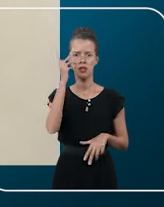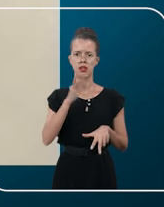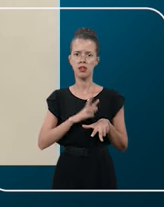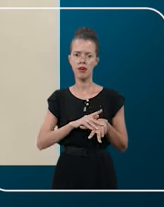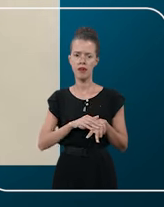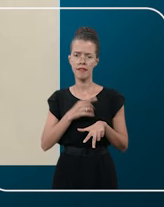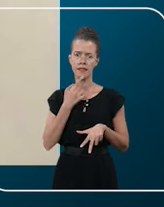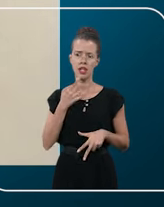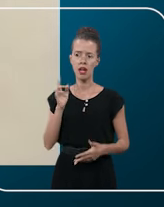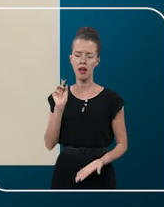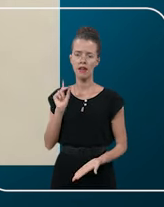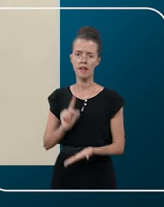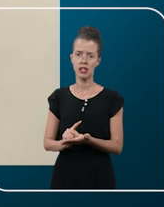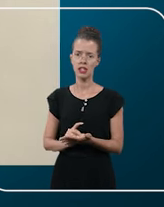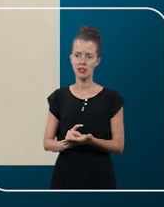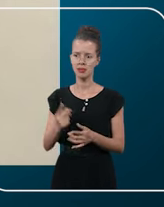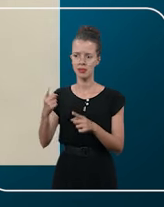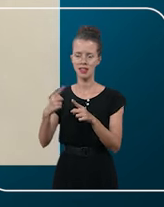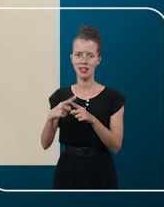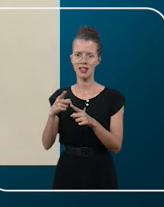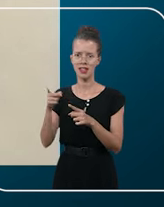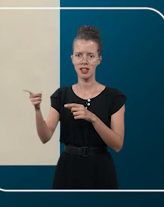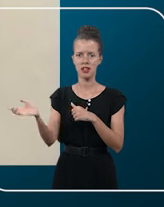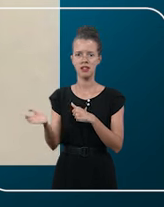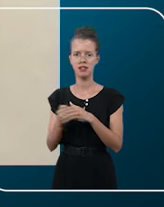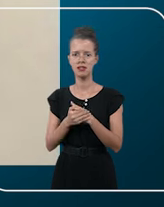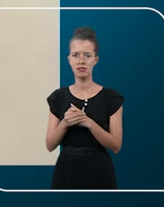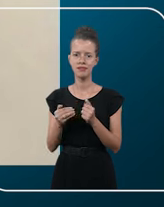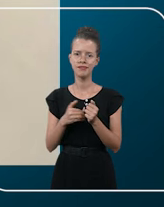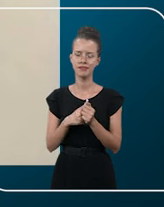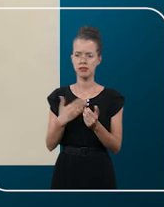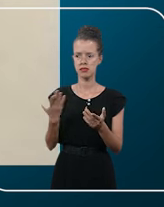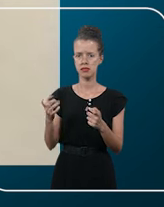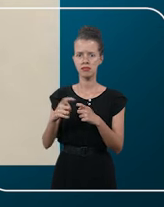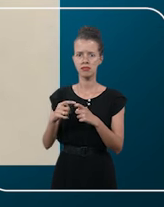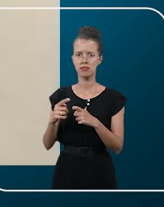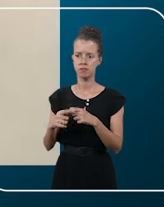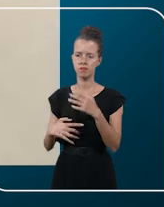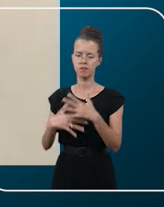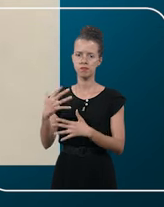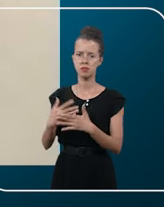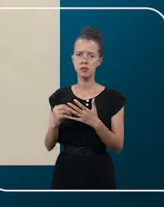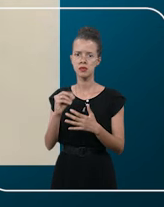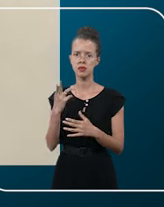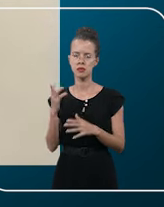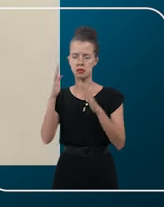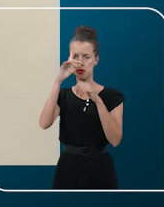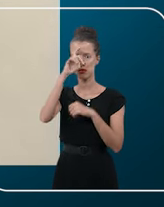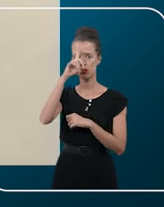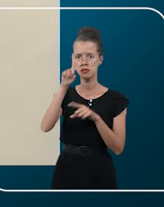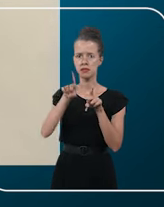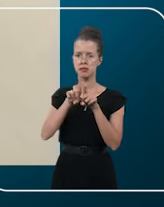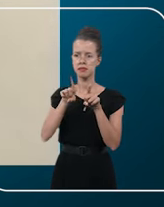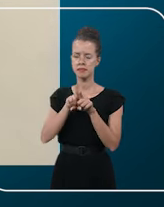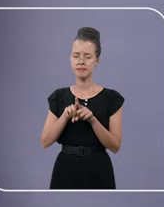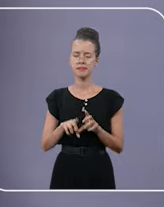considerado verdadeiro e certamente isso vai prejudicar o hospital ou o médico ali em um processo judicial.